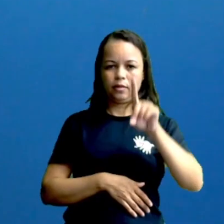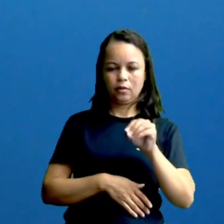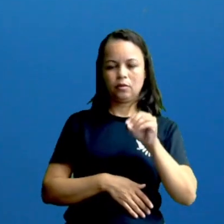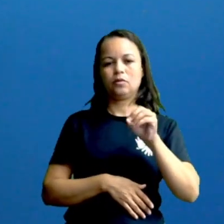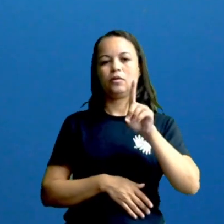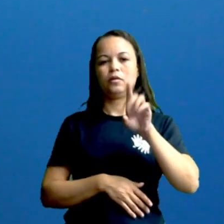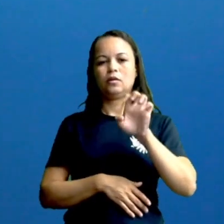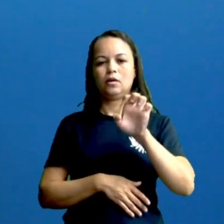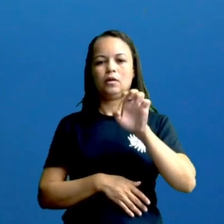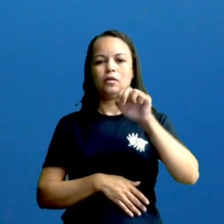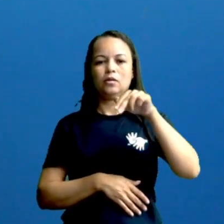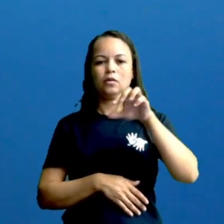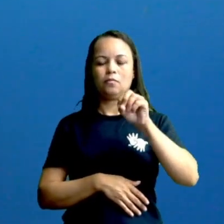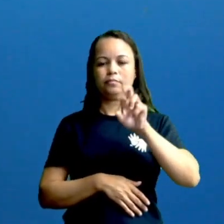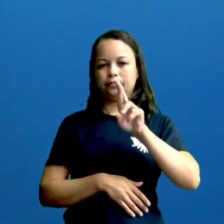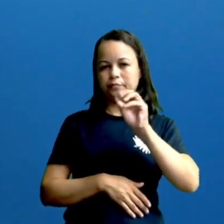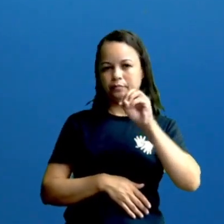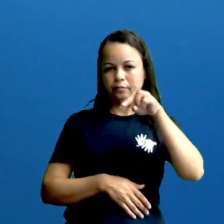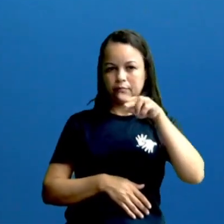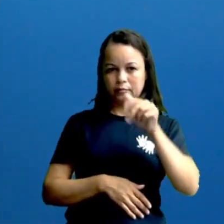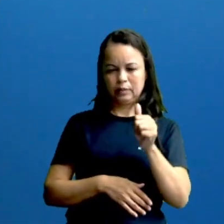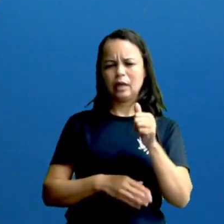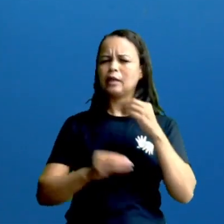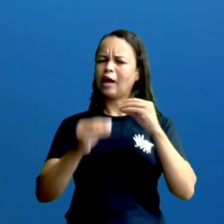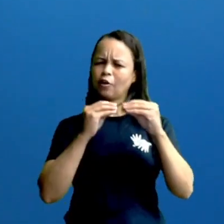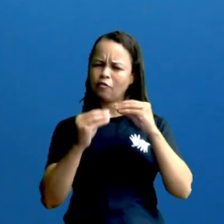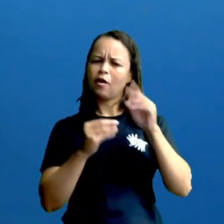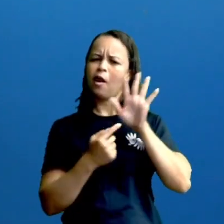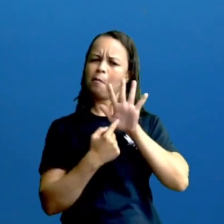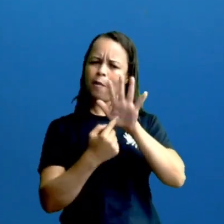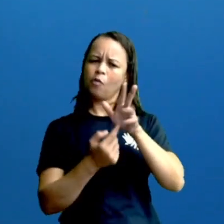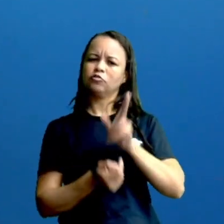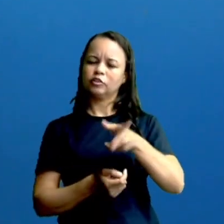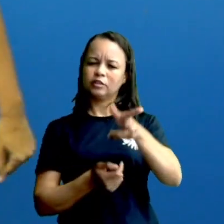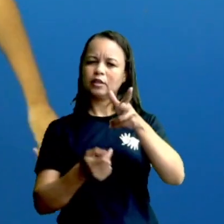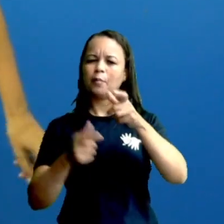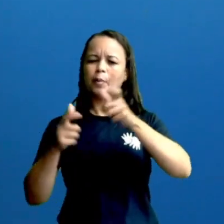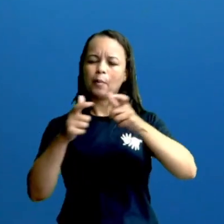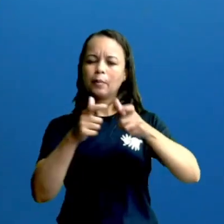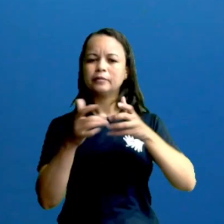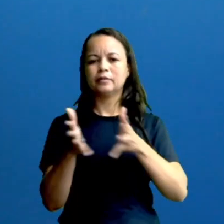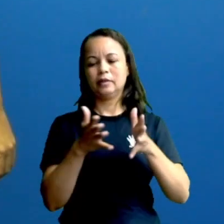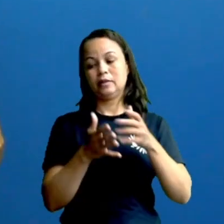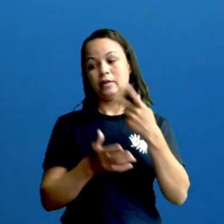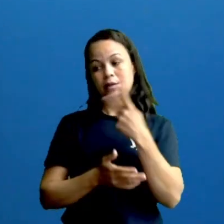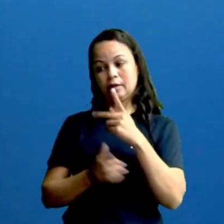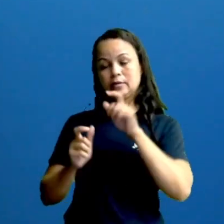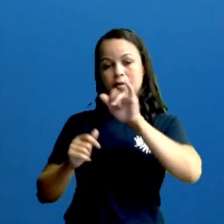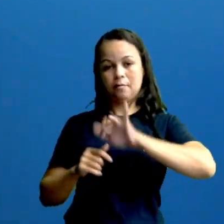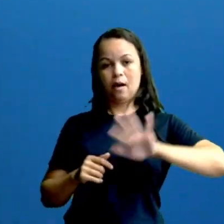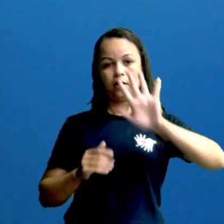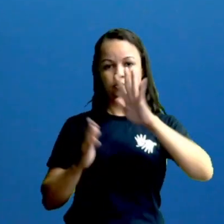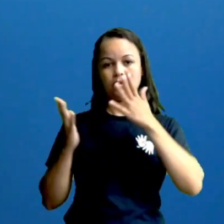Tem sempre um pedacinho de Fernando de Noronha nas nossas novelas. E aí na imagem, Porto de Galinhas, tá?